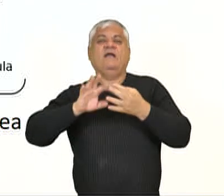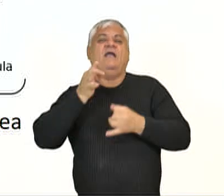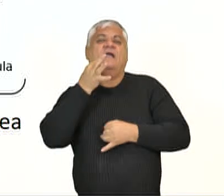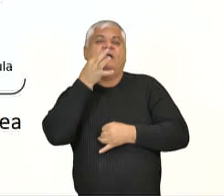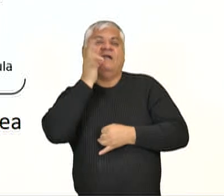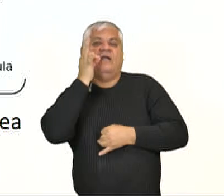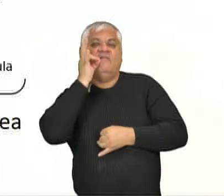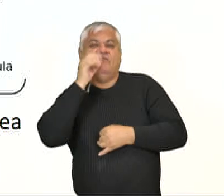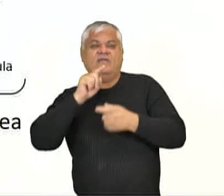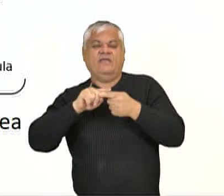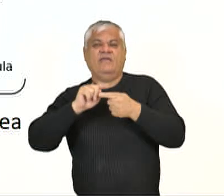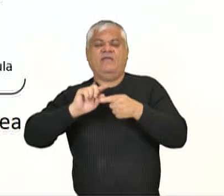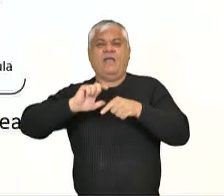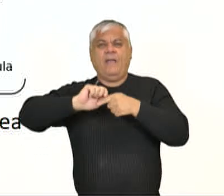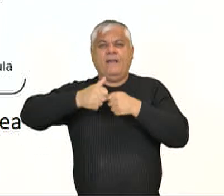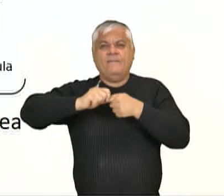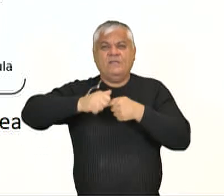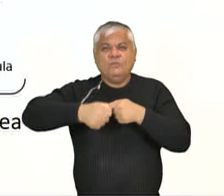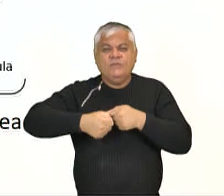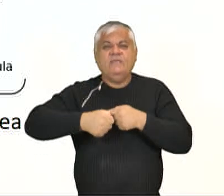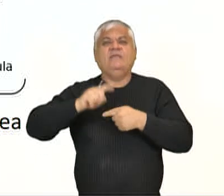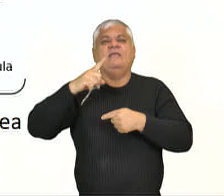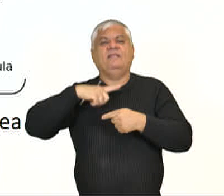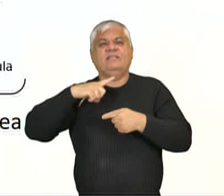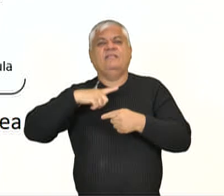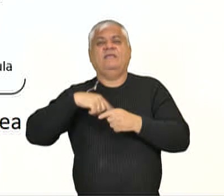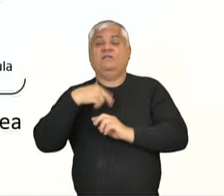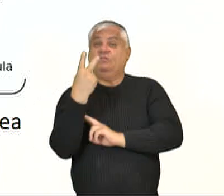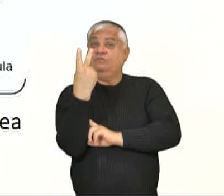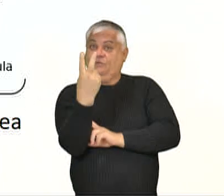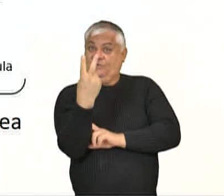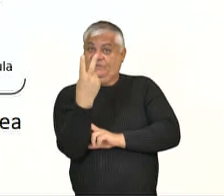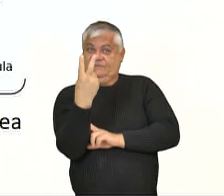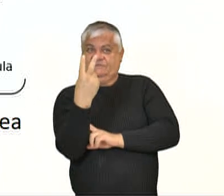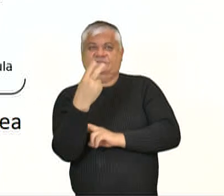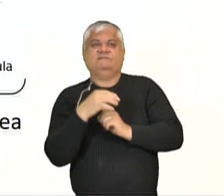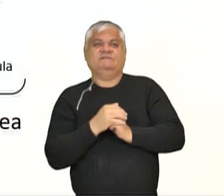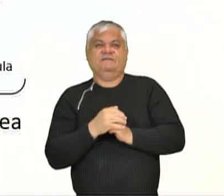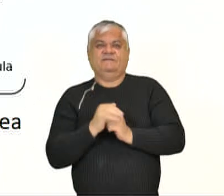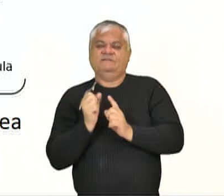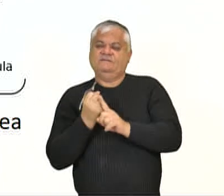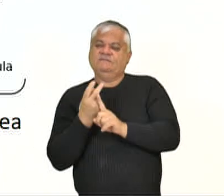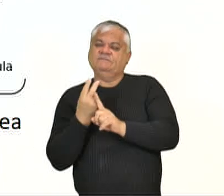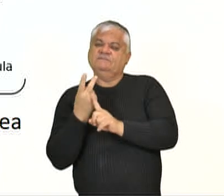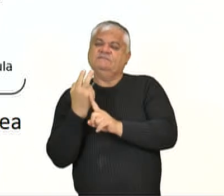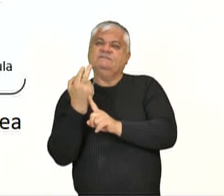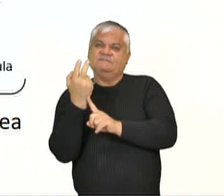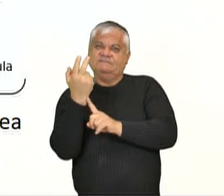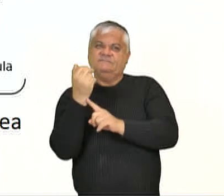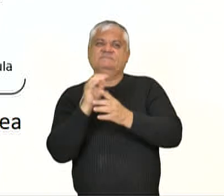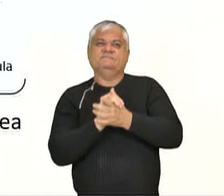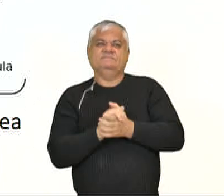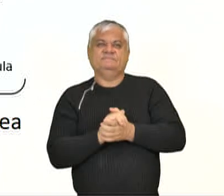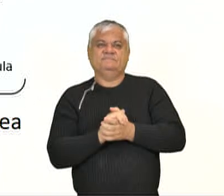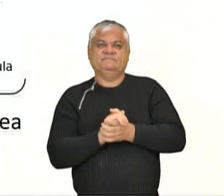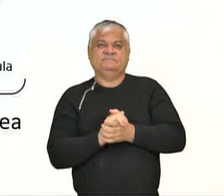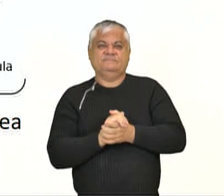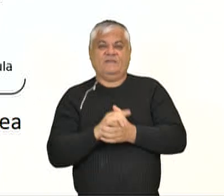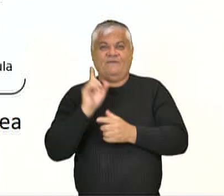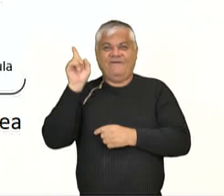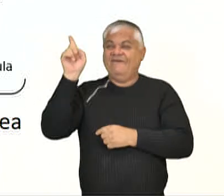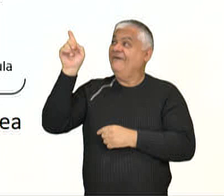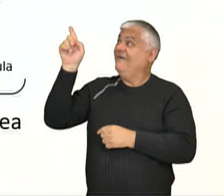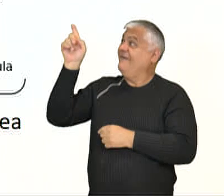cotilédonos, por isso são chamadas de eudicotiledôneas, certo? E aqui então nós temos o exemplo, né, de sementes